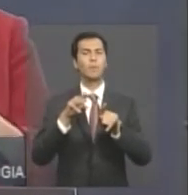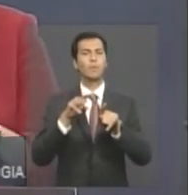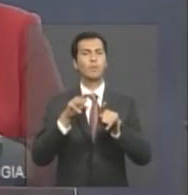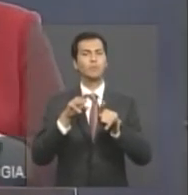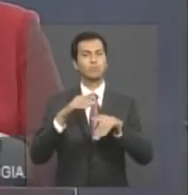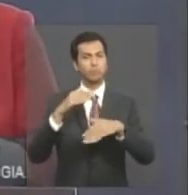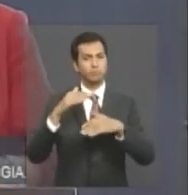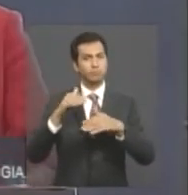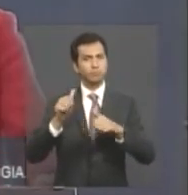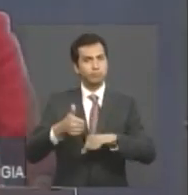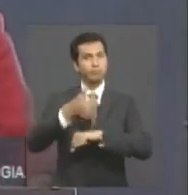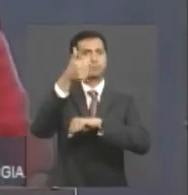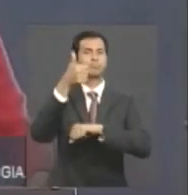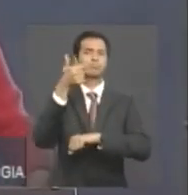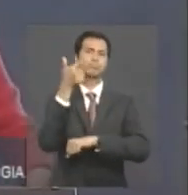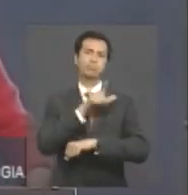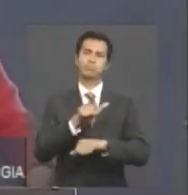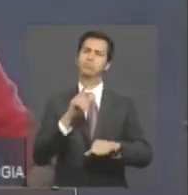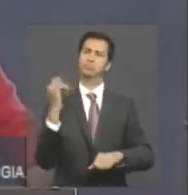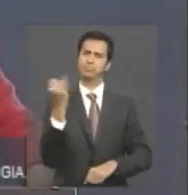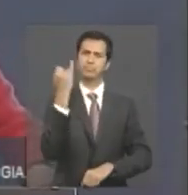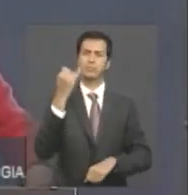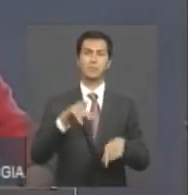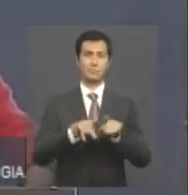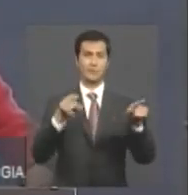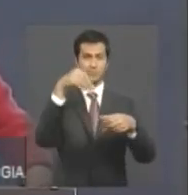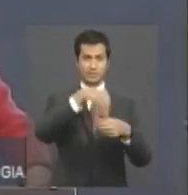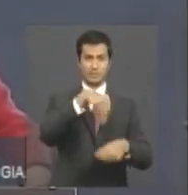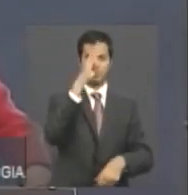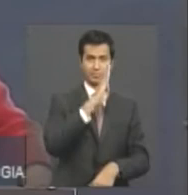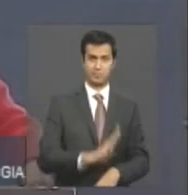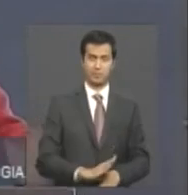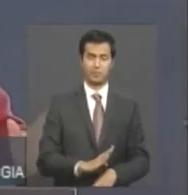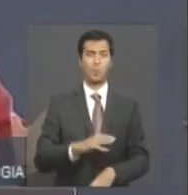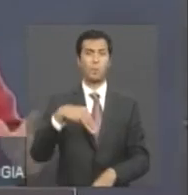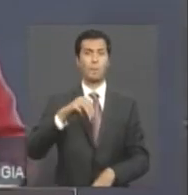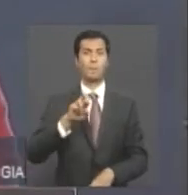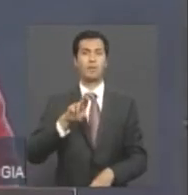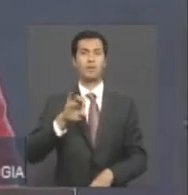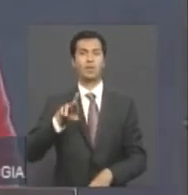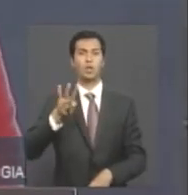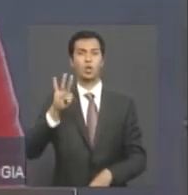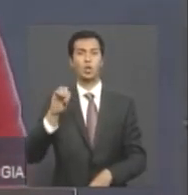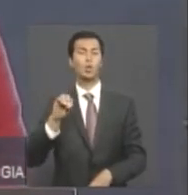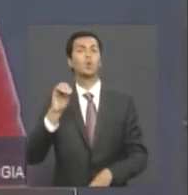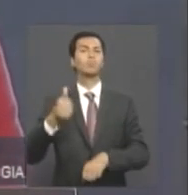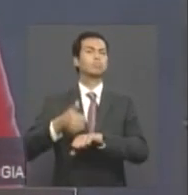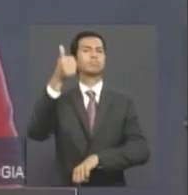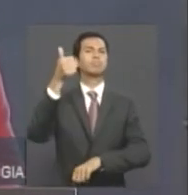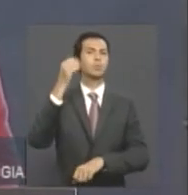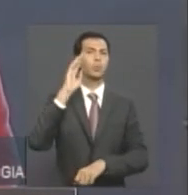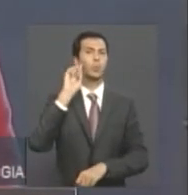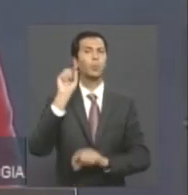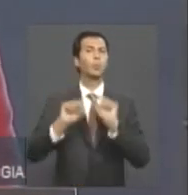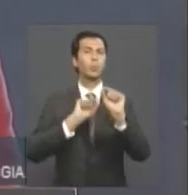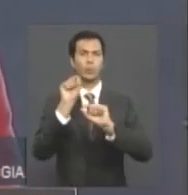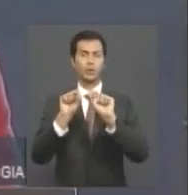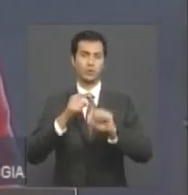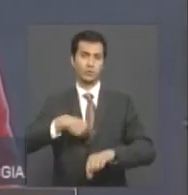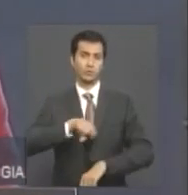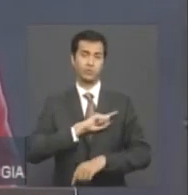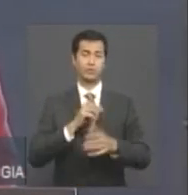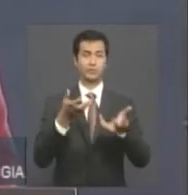está combinado com outros fatores. O mérito que nós escolhemos foi qual? Foi de uma